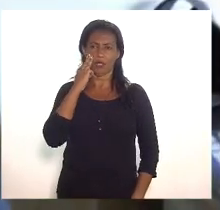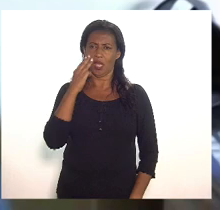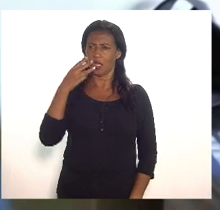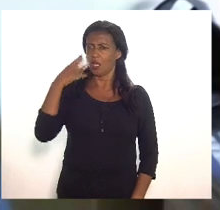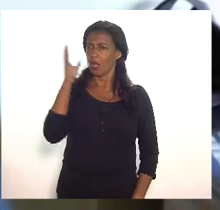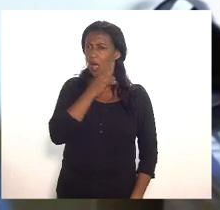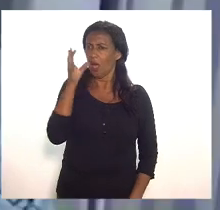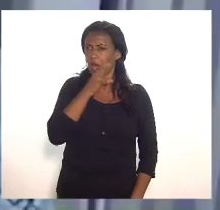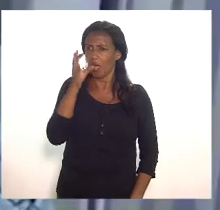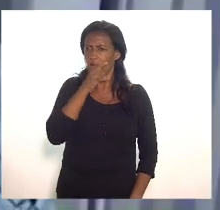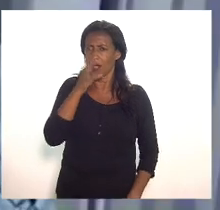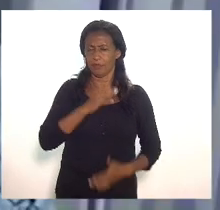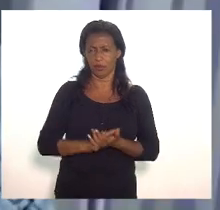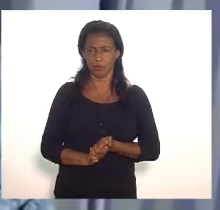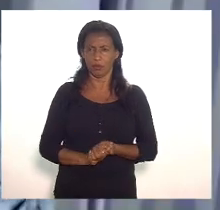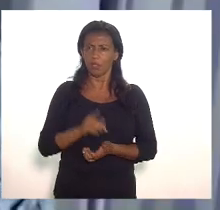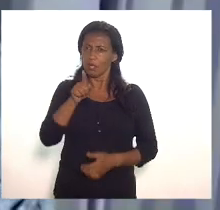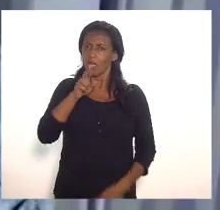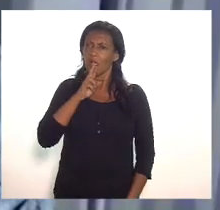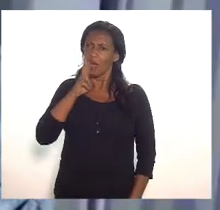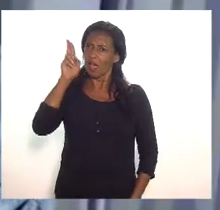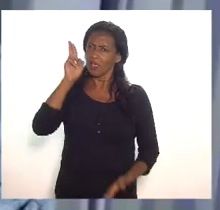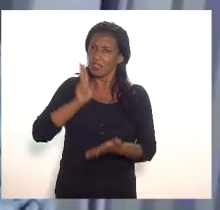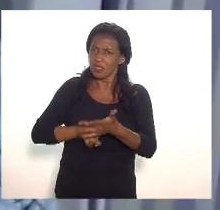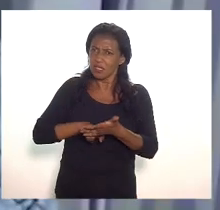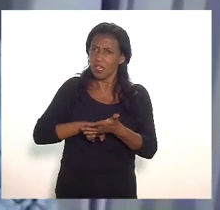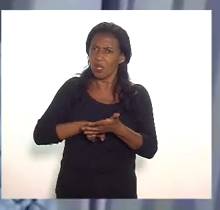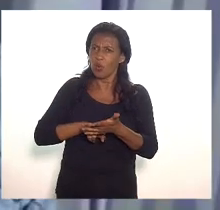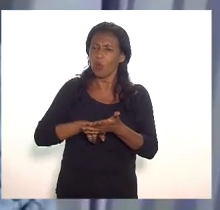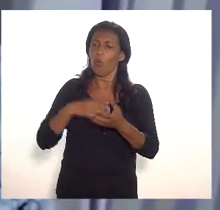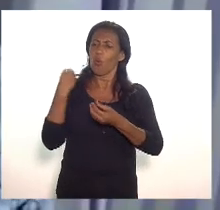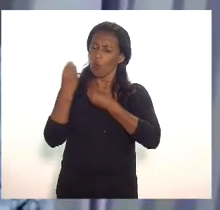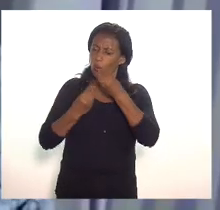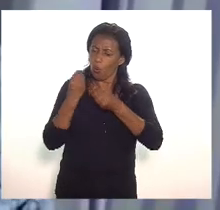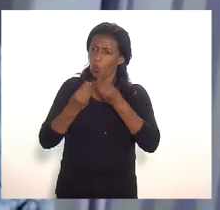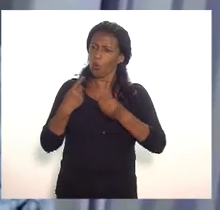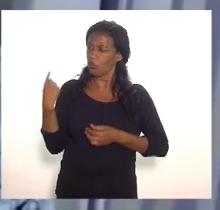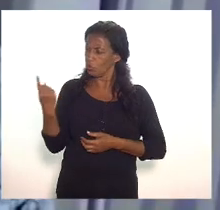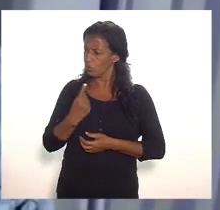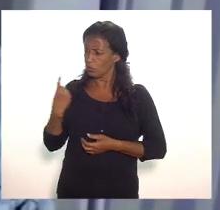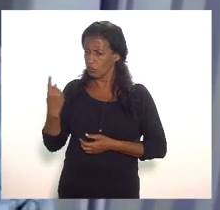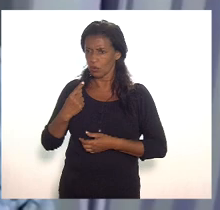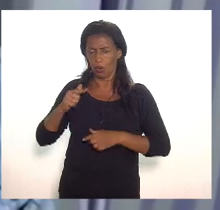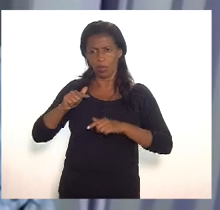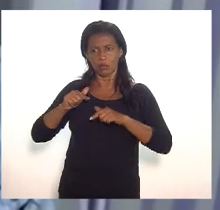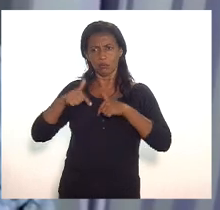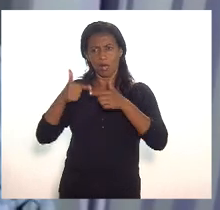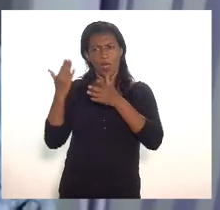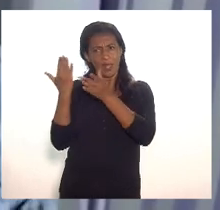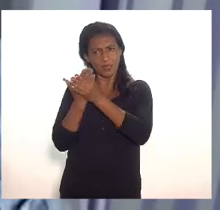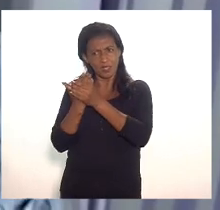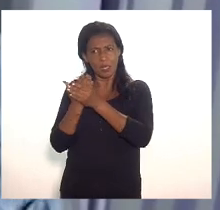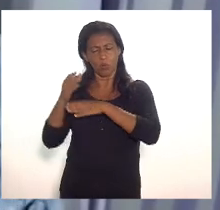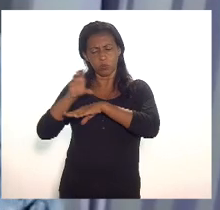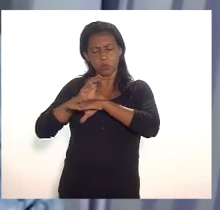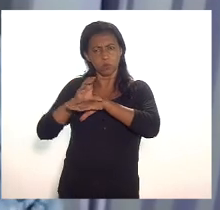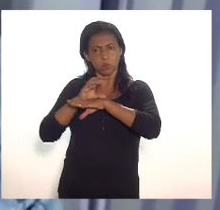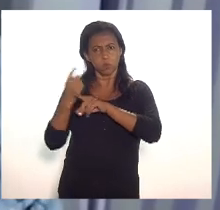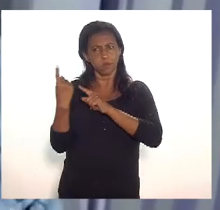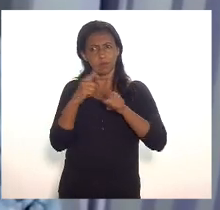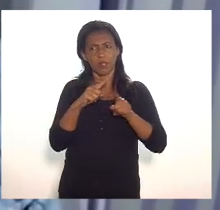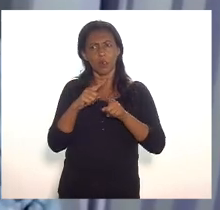segundos. Vossa Excelência não só tem razão, como nós argumentamos na nossa ação direta de inconstitucionalidade, que o